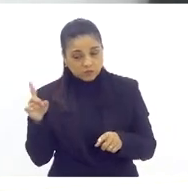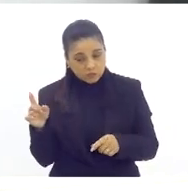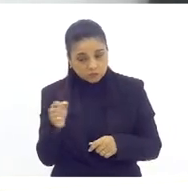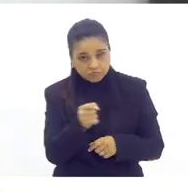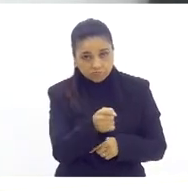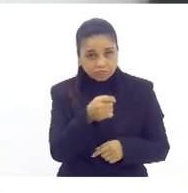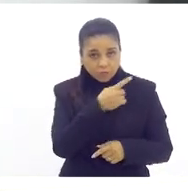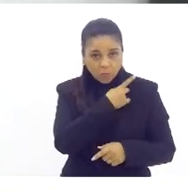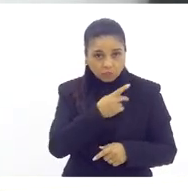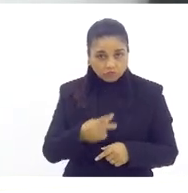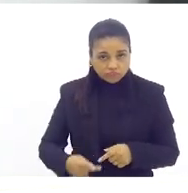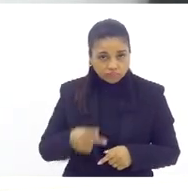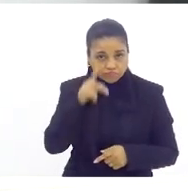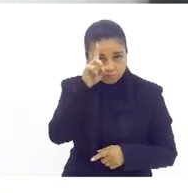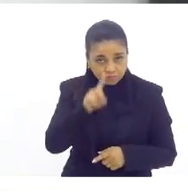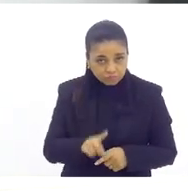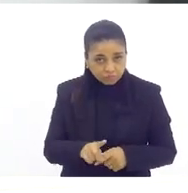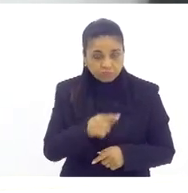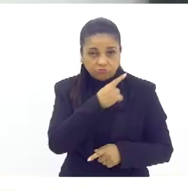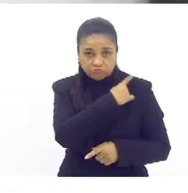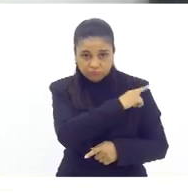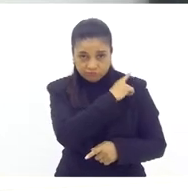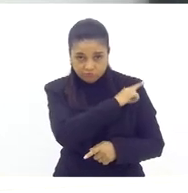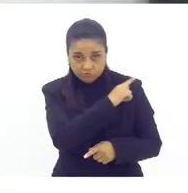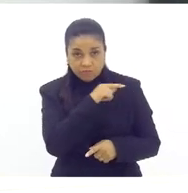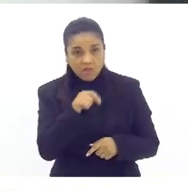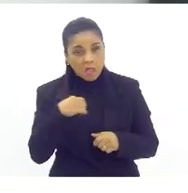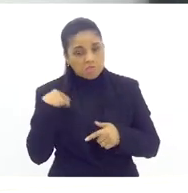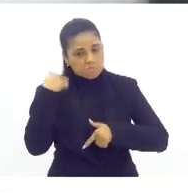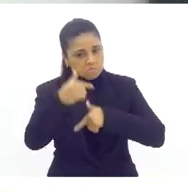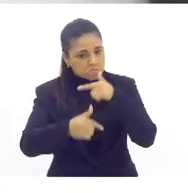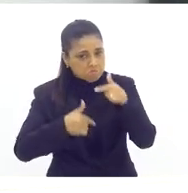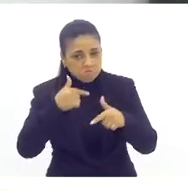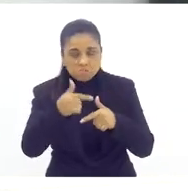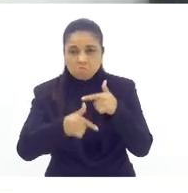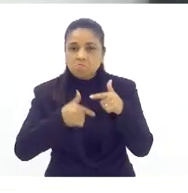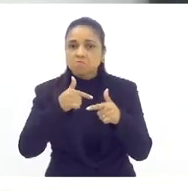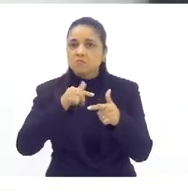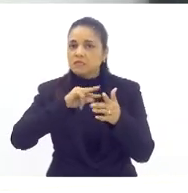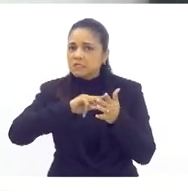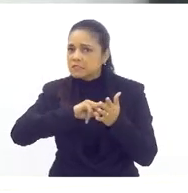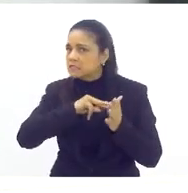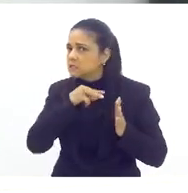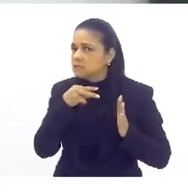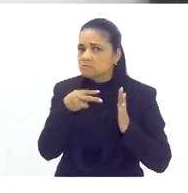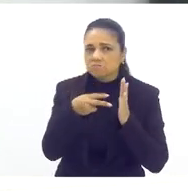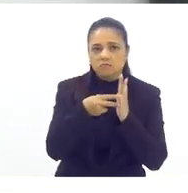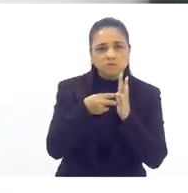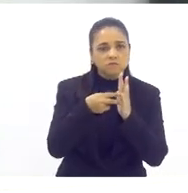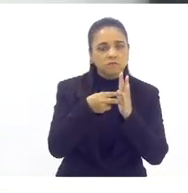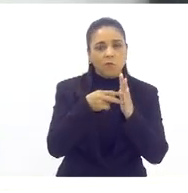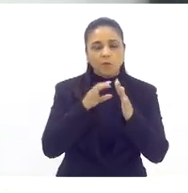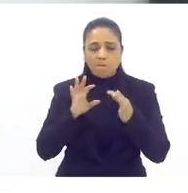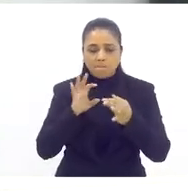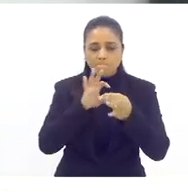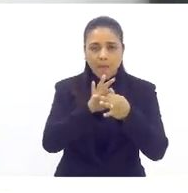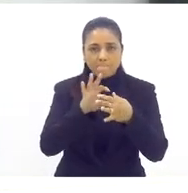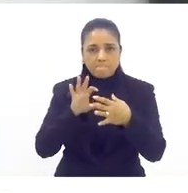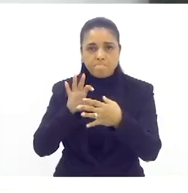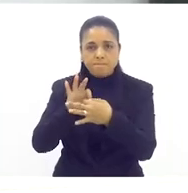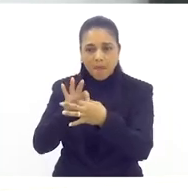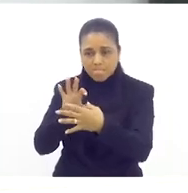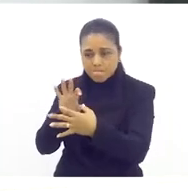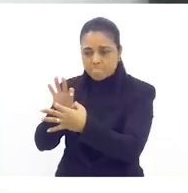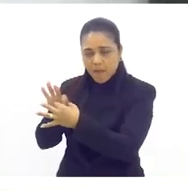diretorias os nossos gestores eles têm um empenho muito significativo né hoje a gente tem uma rede que depende muito do